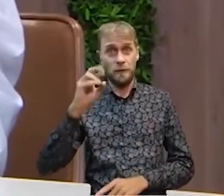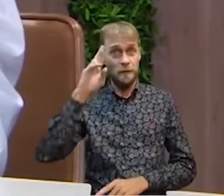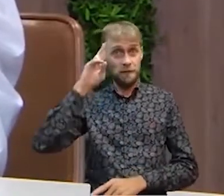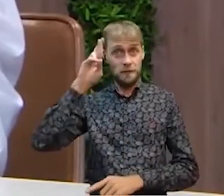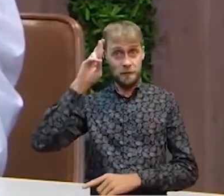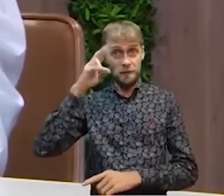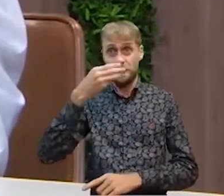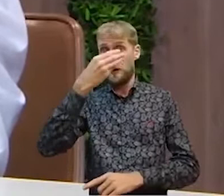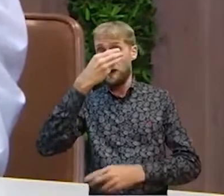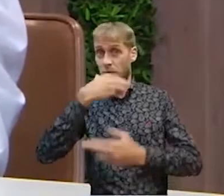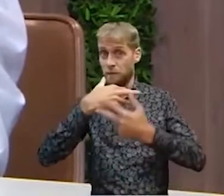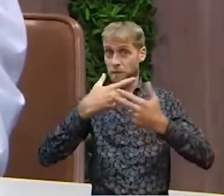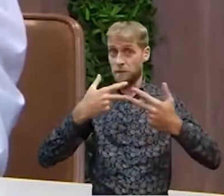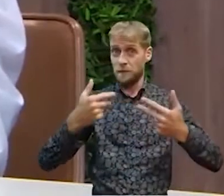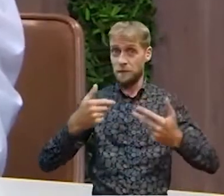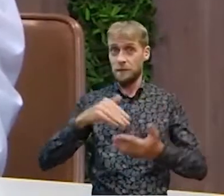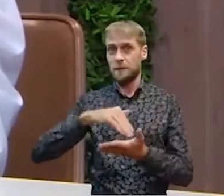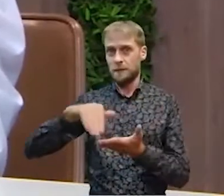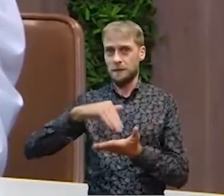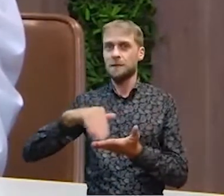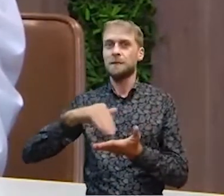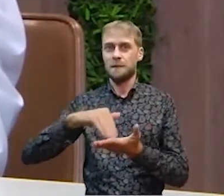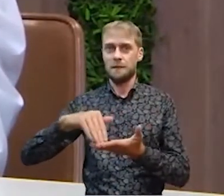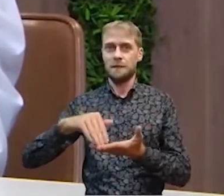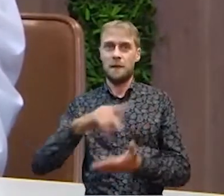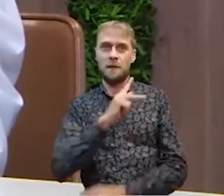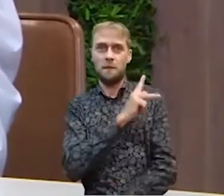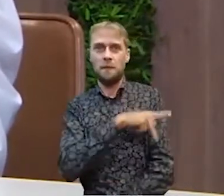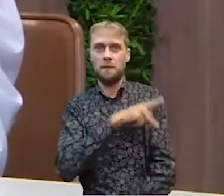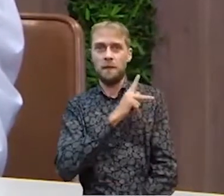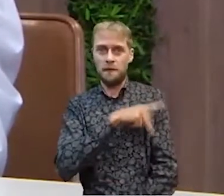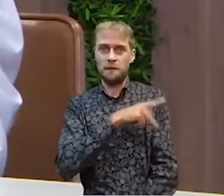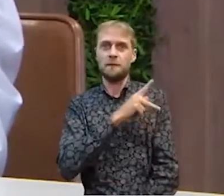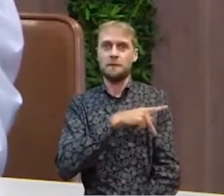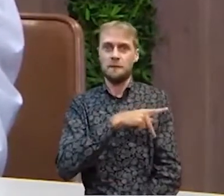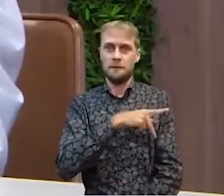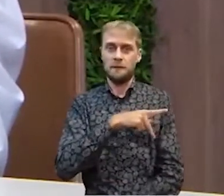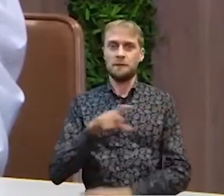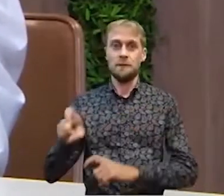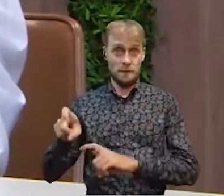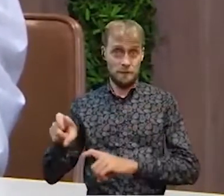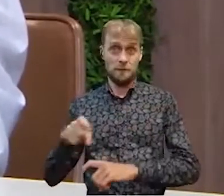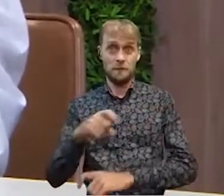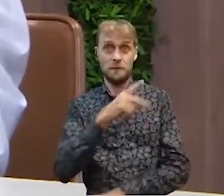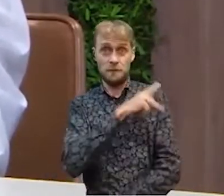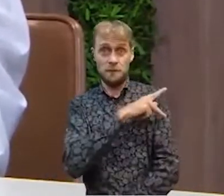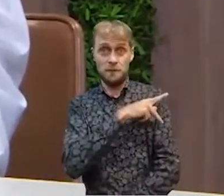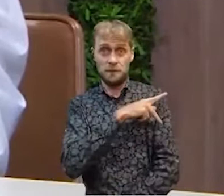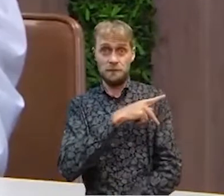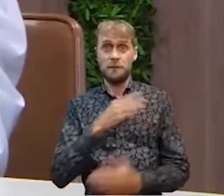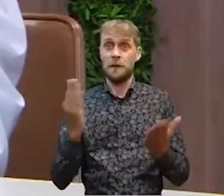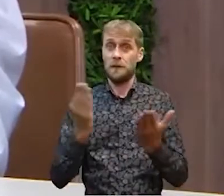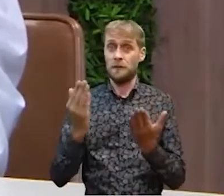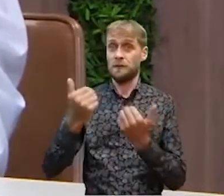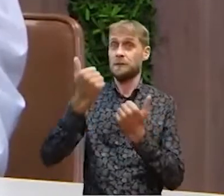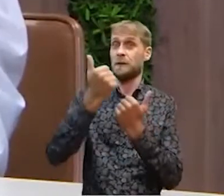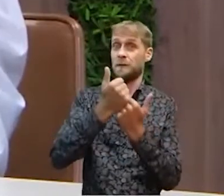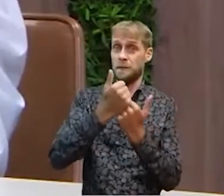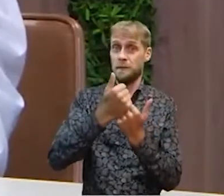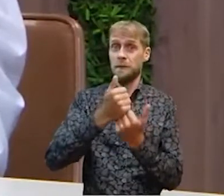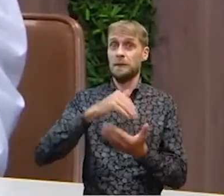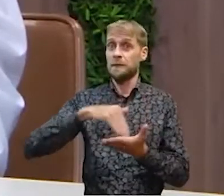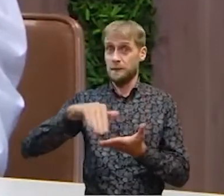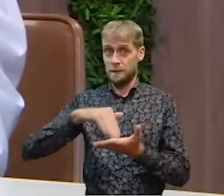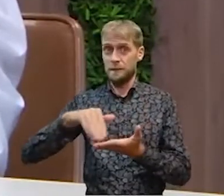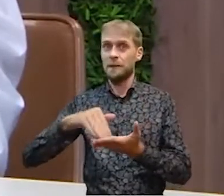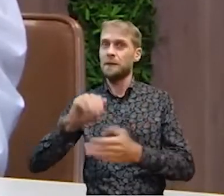de fruticultura da Secretaria do Piauí, da Agricultura do Piauí, que está hoje representando a